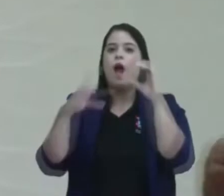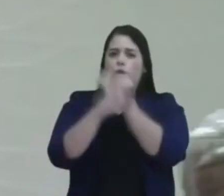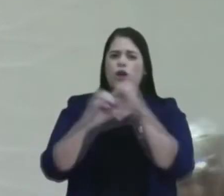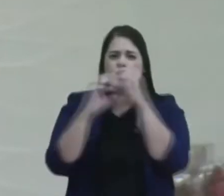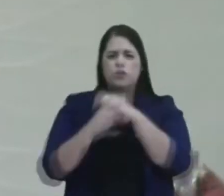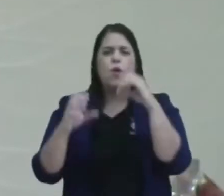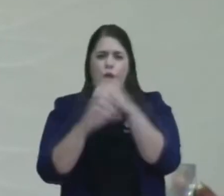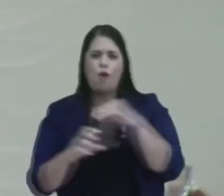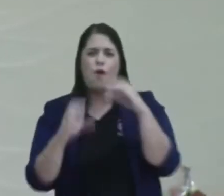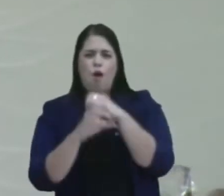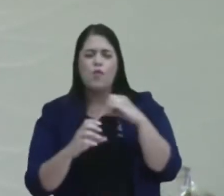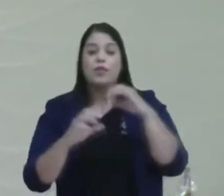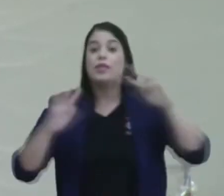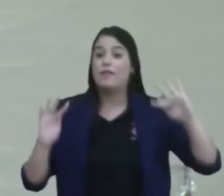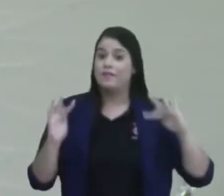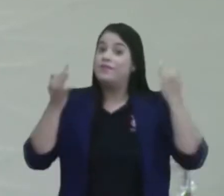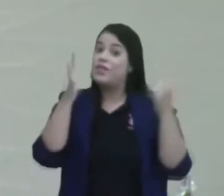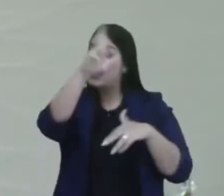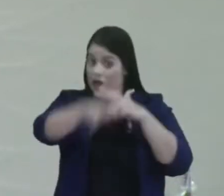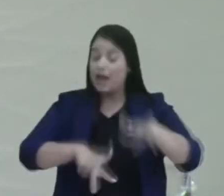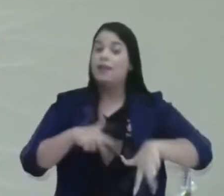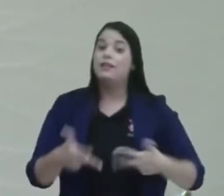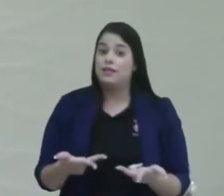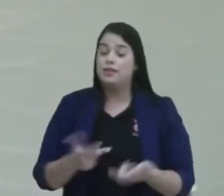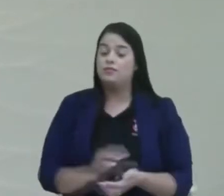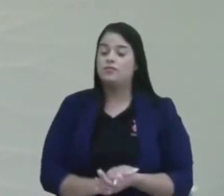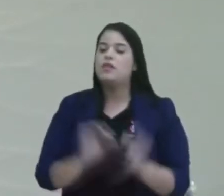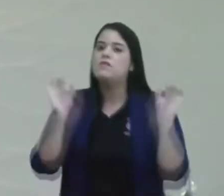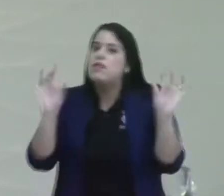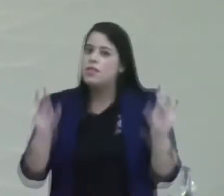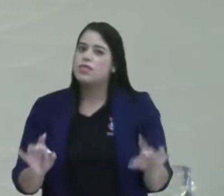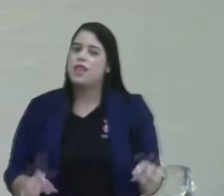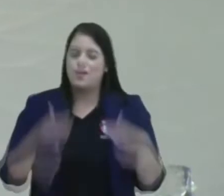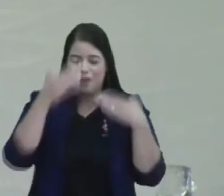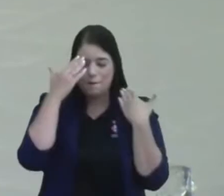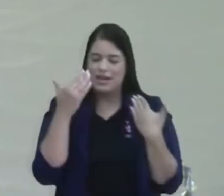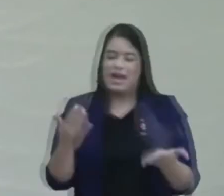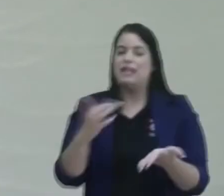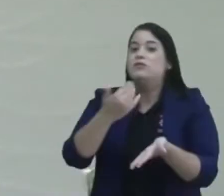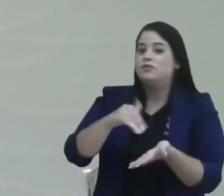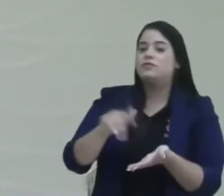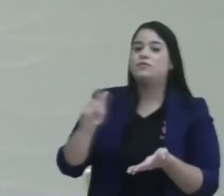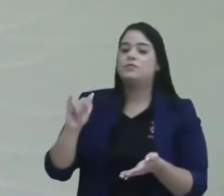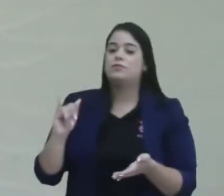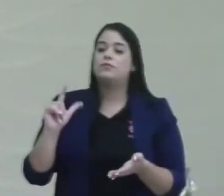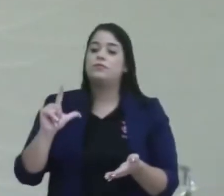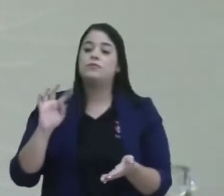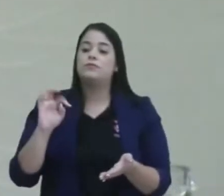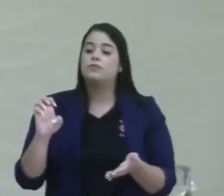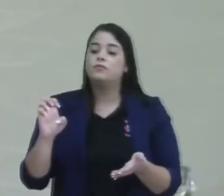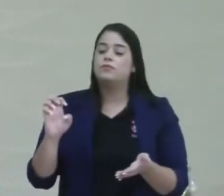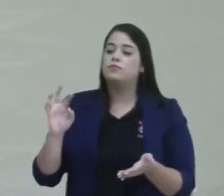nos shows durante a Festa da Galinha, né, e quero aqui destacar e agradecer aí ao secretário Gilberto, ao prefeito